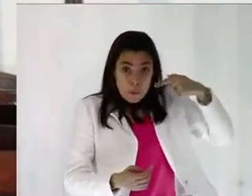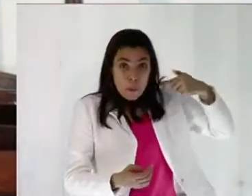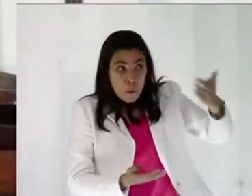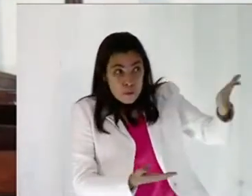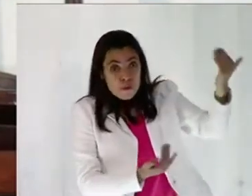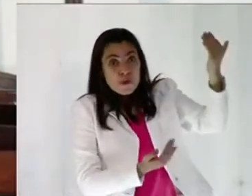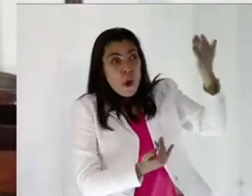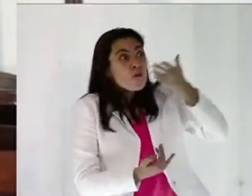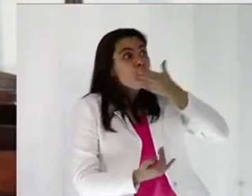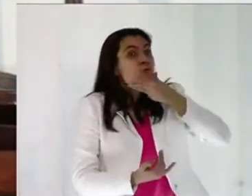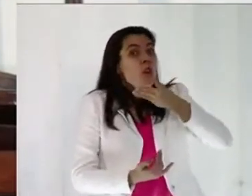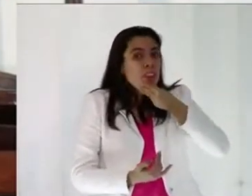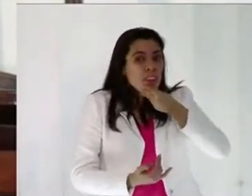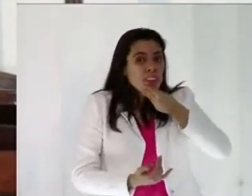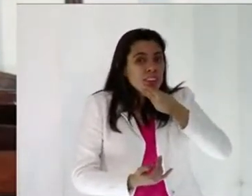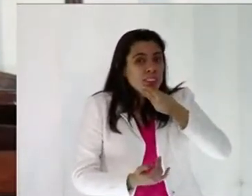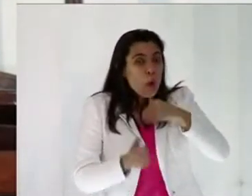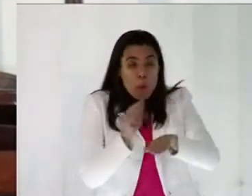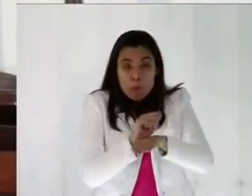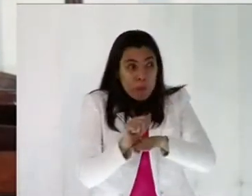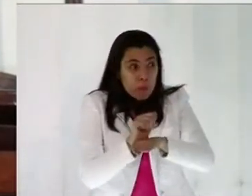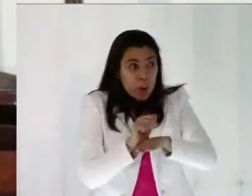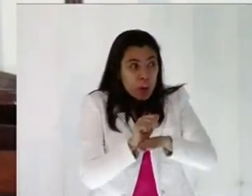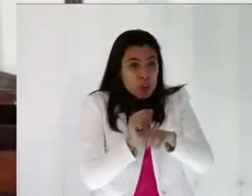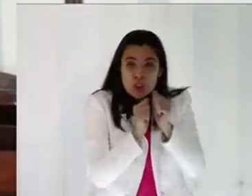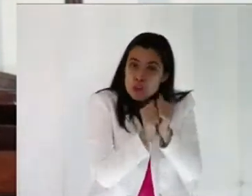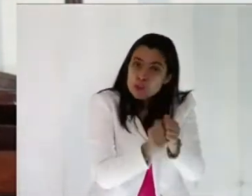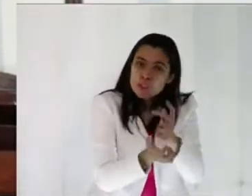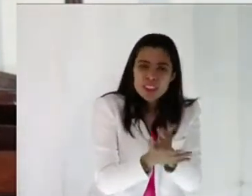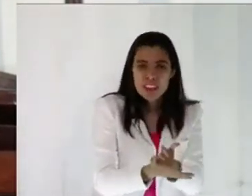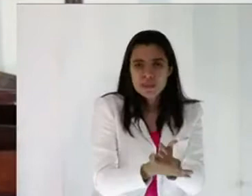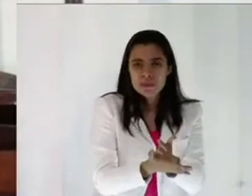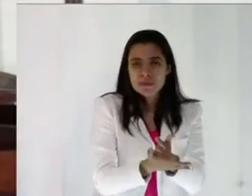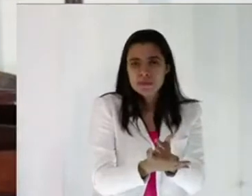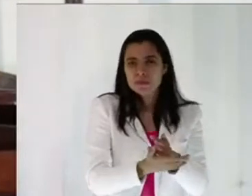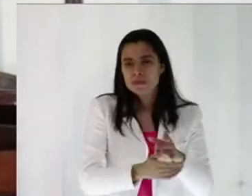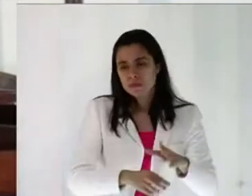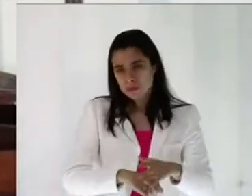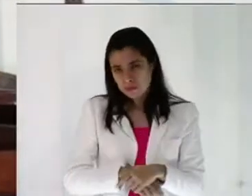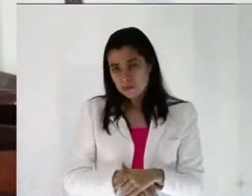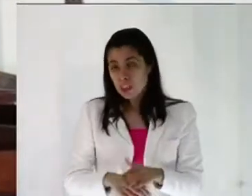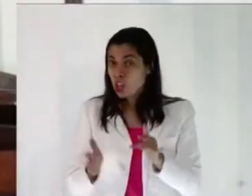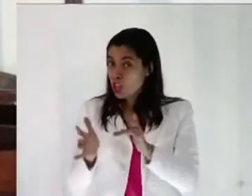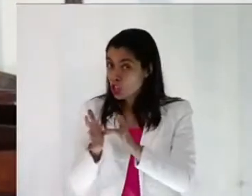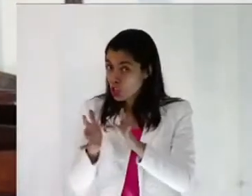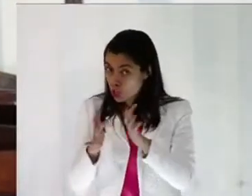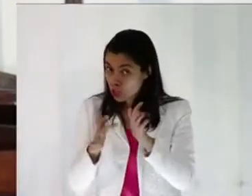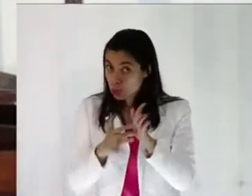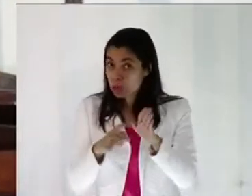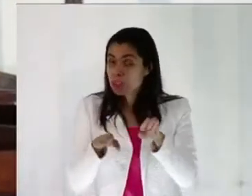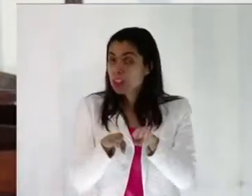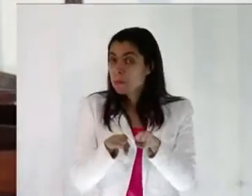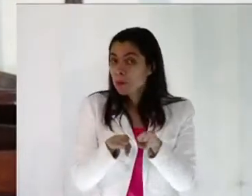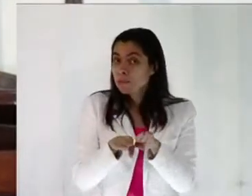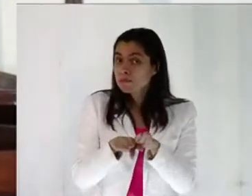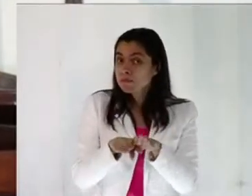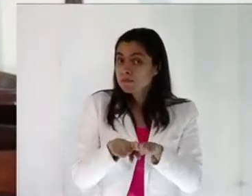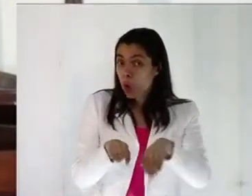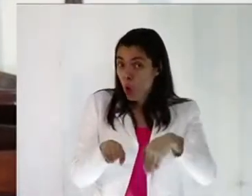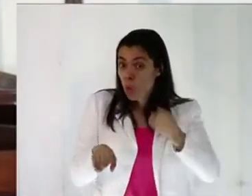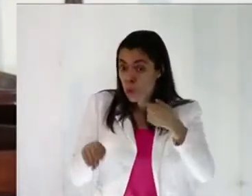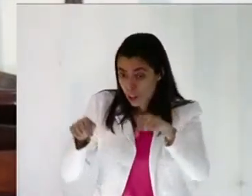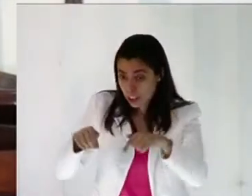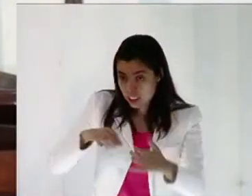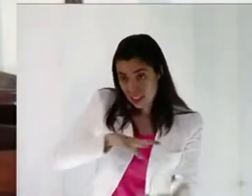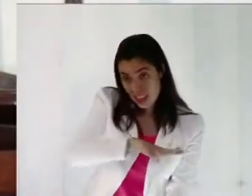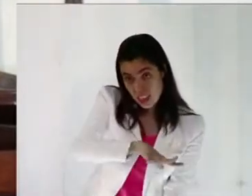um rapaz. Ele estava sempre junto com o seu filho. E Jesus Cristo, quando esteve entre nós, quando encarnou-se,